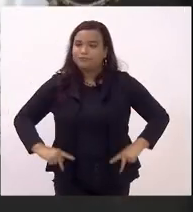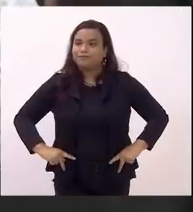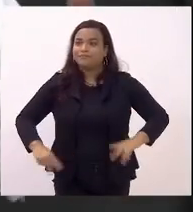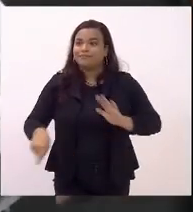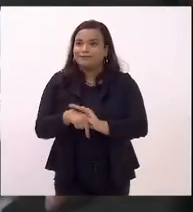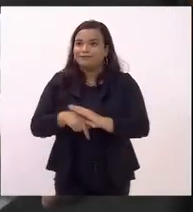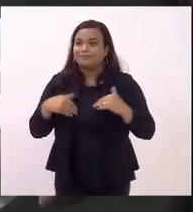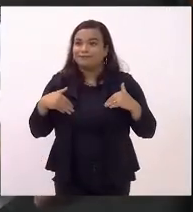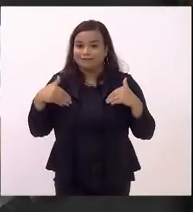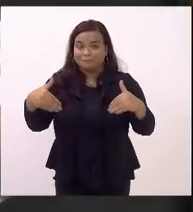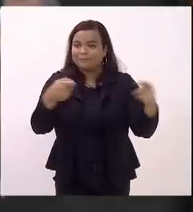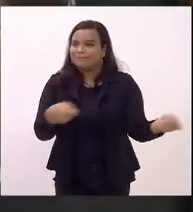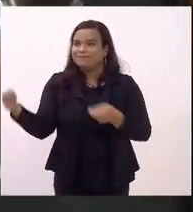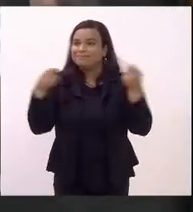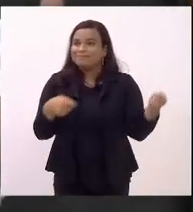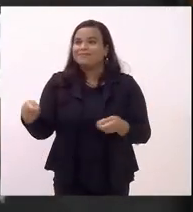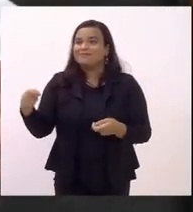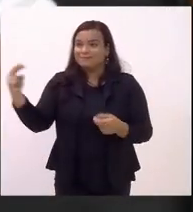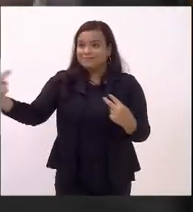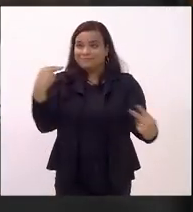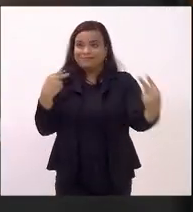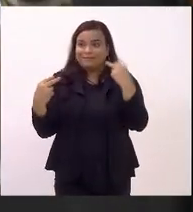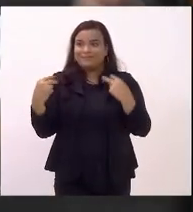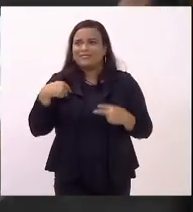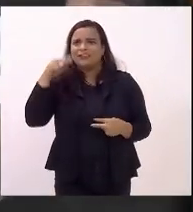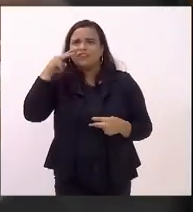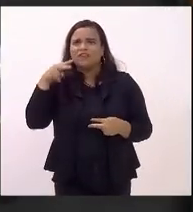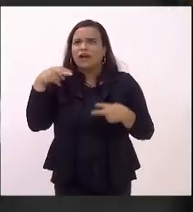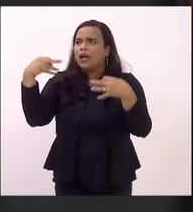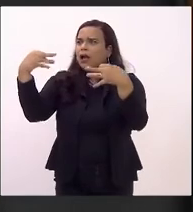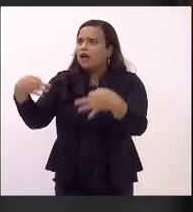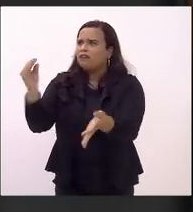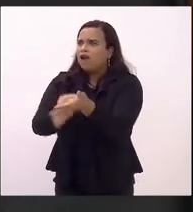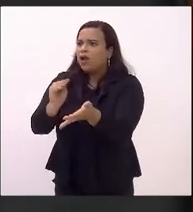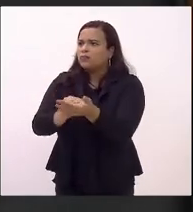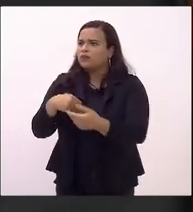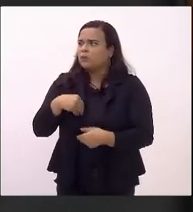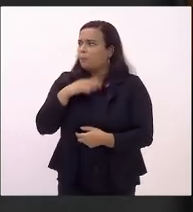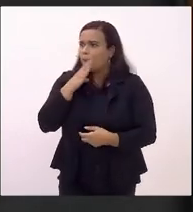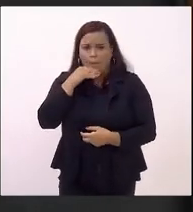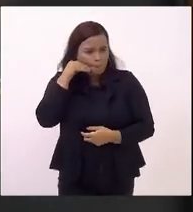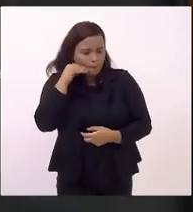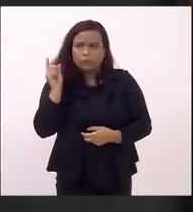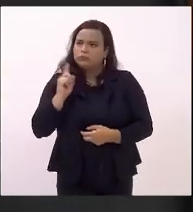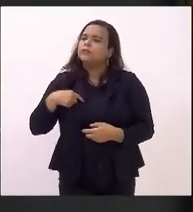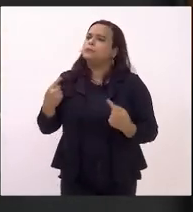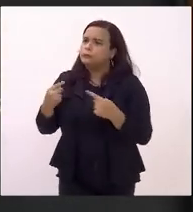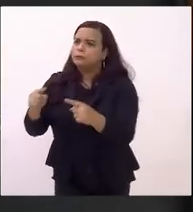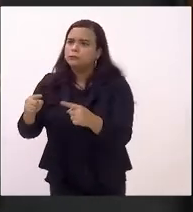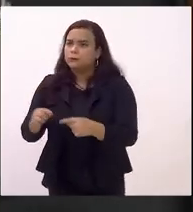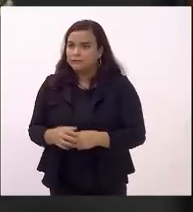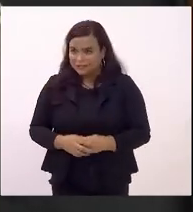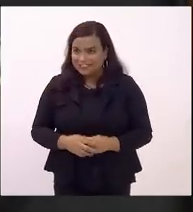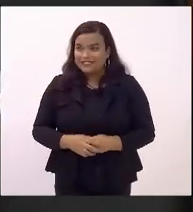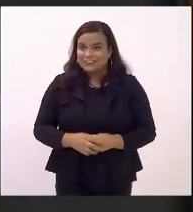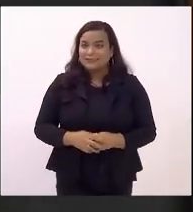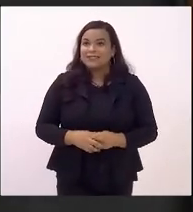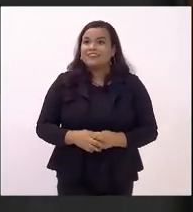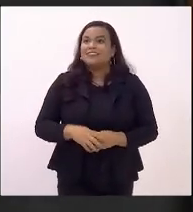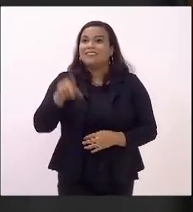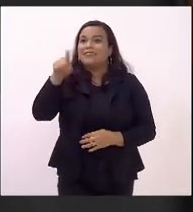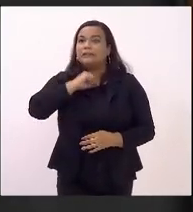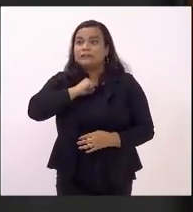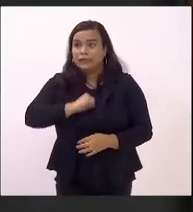no seu cotidiano. Você não pode ver injustiça e não se colocar contra a injustiça. Porque o Babalaô, pouca gente sabe, esse